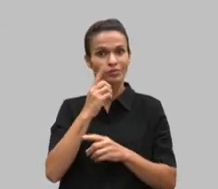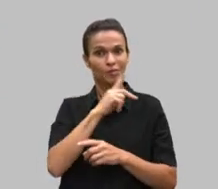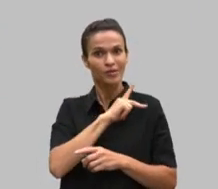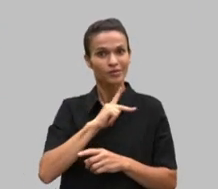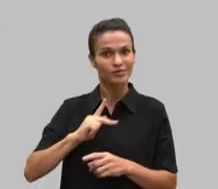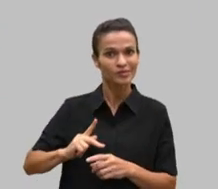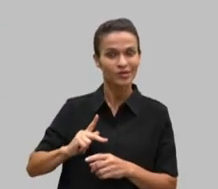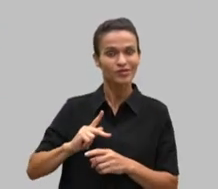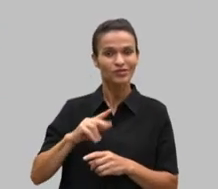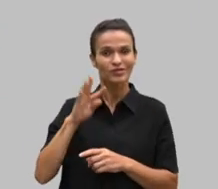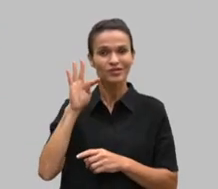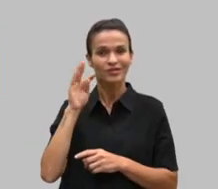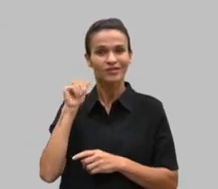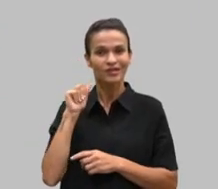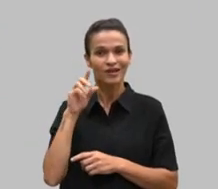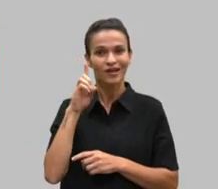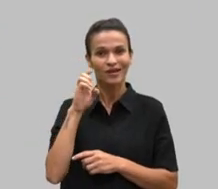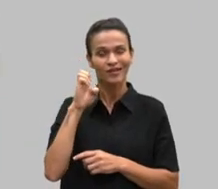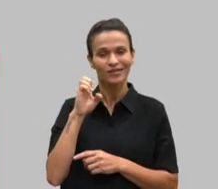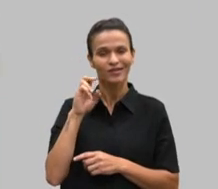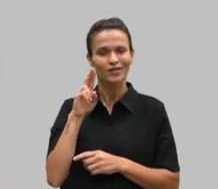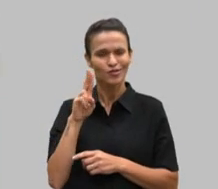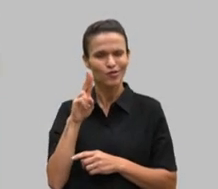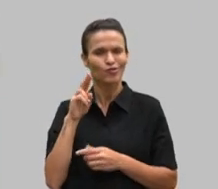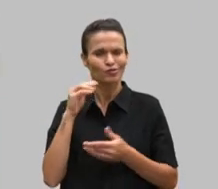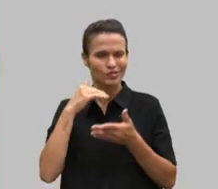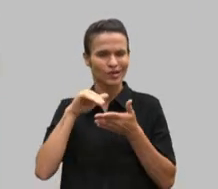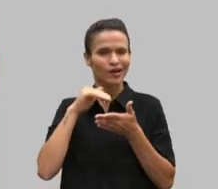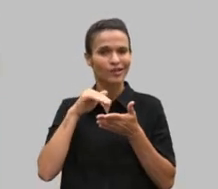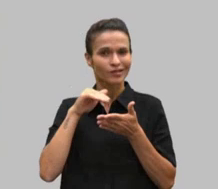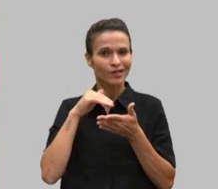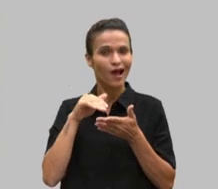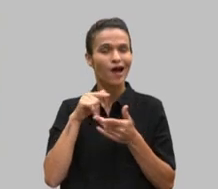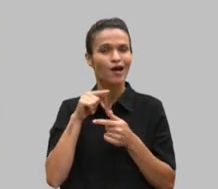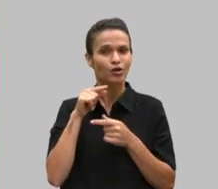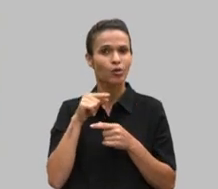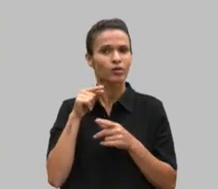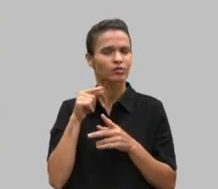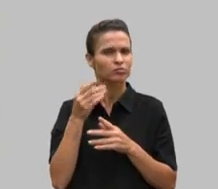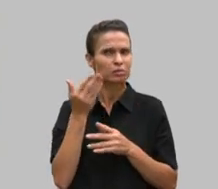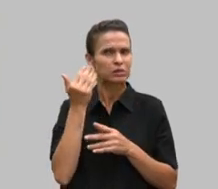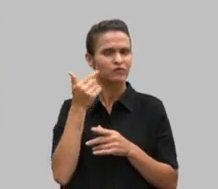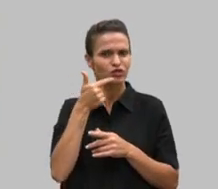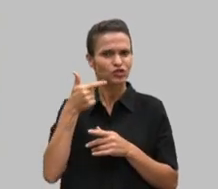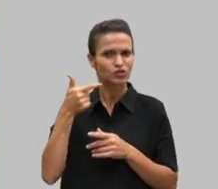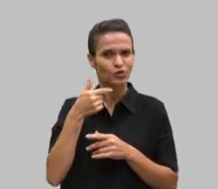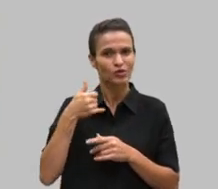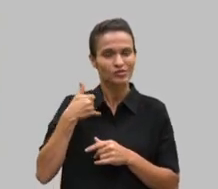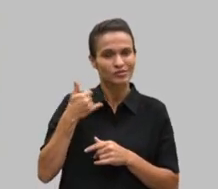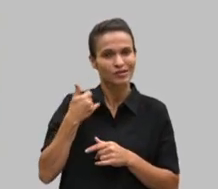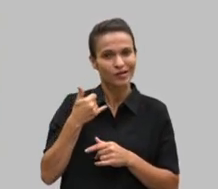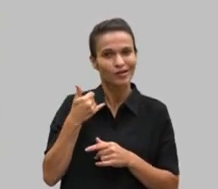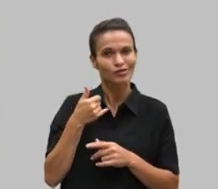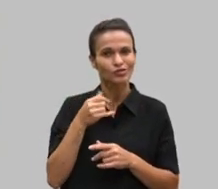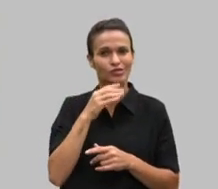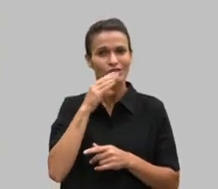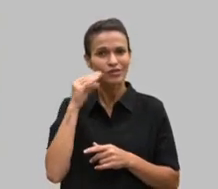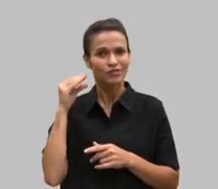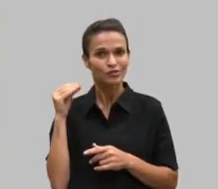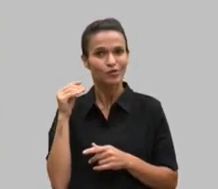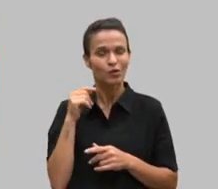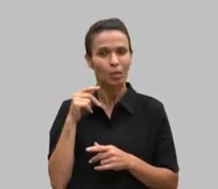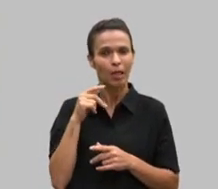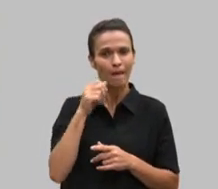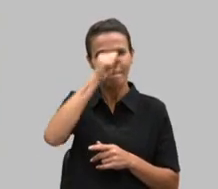época secretário de Montes Claros com seus 22 anos eu Servidor da câmara e Servidor da prefeitura E hoje aqui no quarto